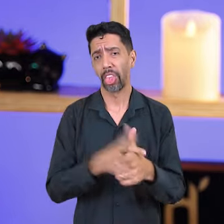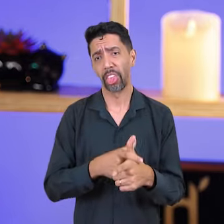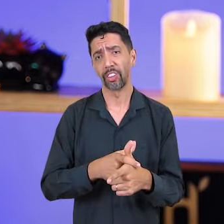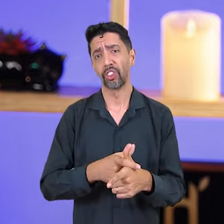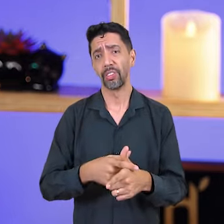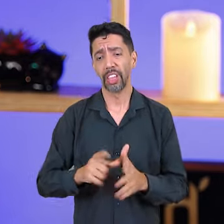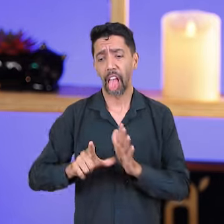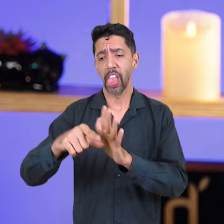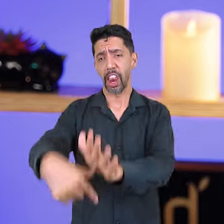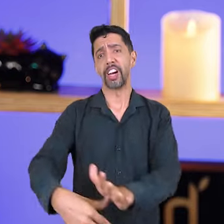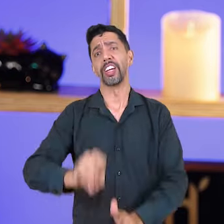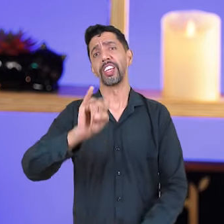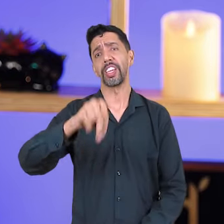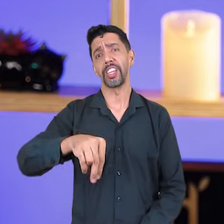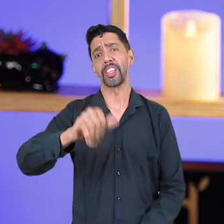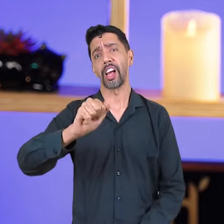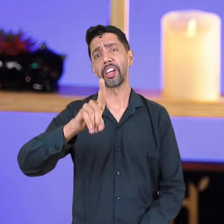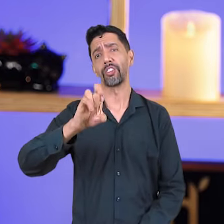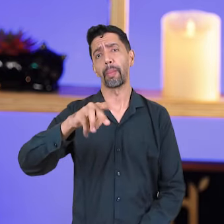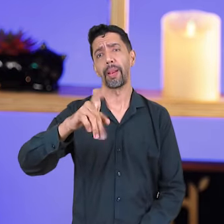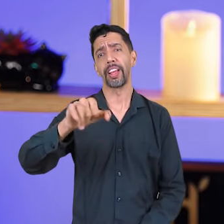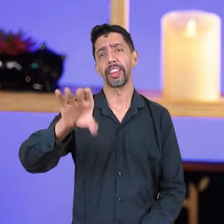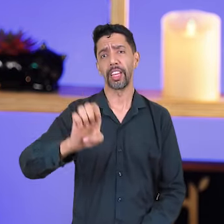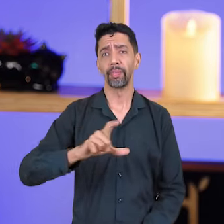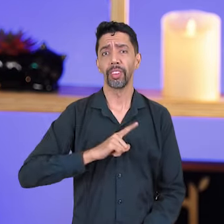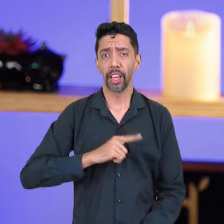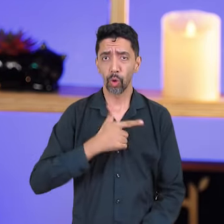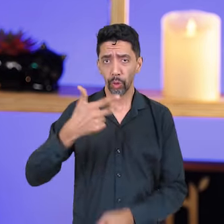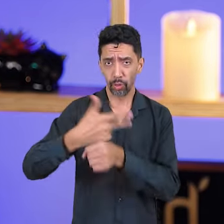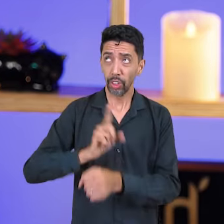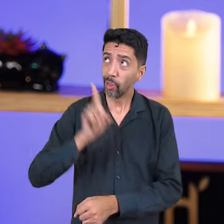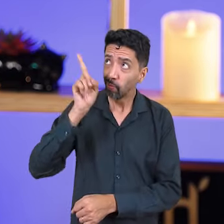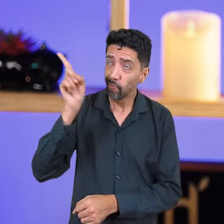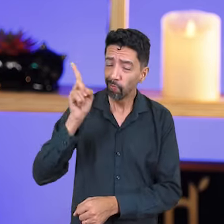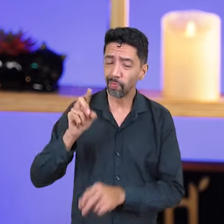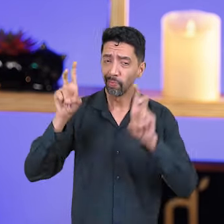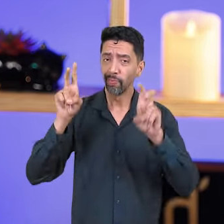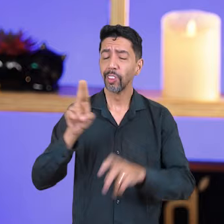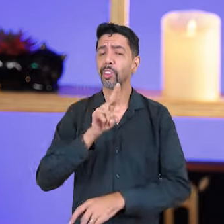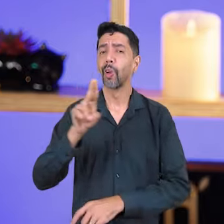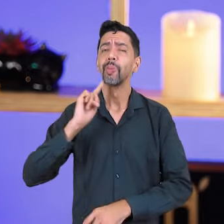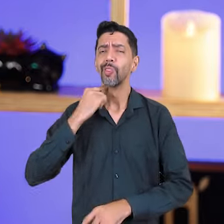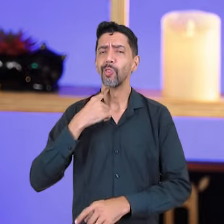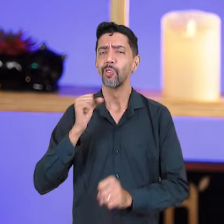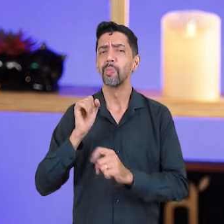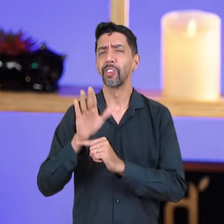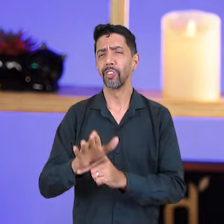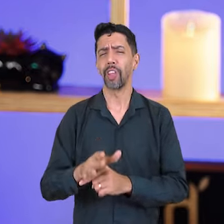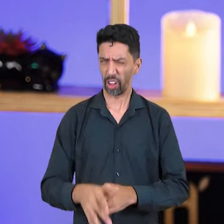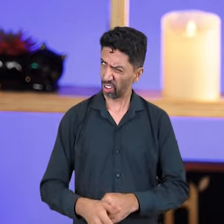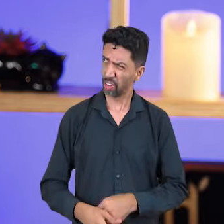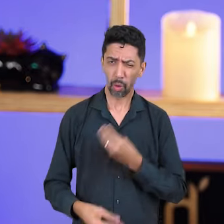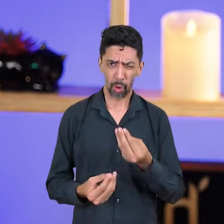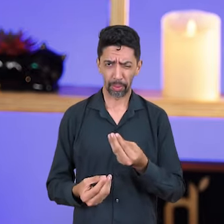sujo. Aliás, vou deixar aqui um card para você, nome sujo pode ser a solução. E eu falo nesse vídeo algo muito interessante